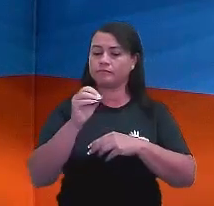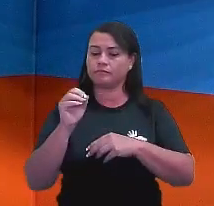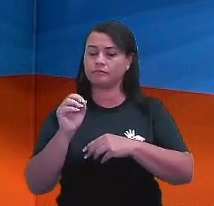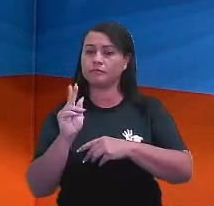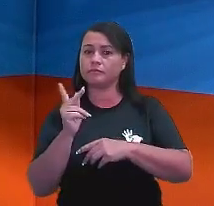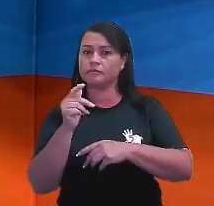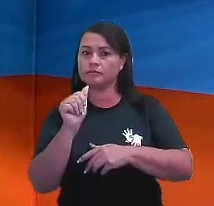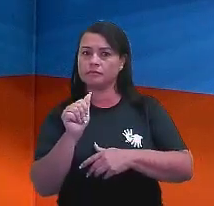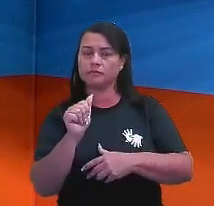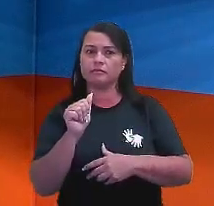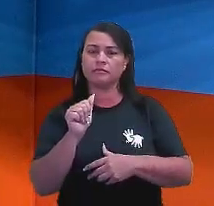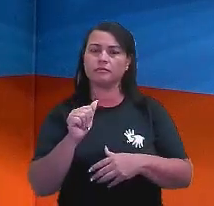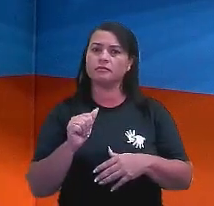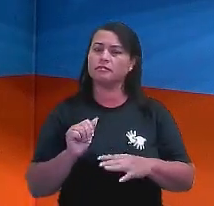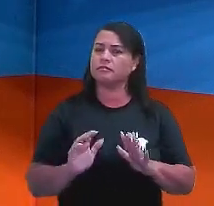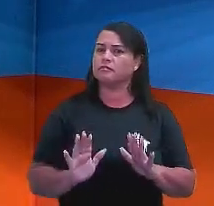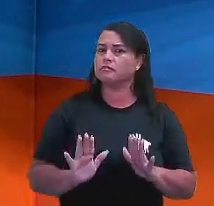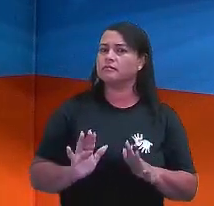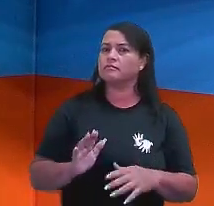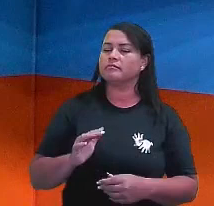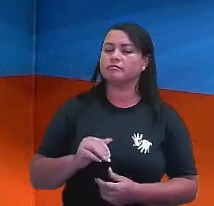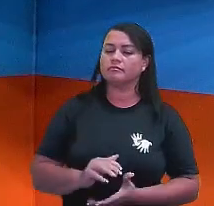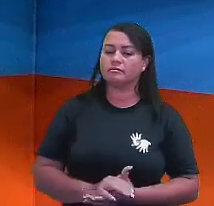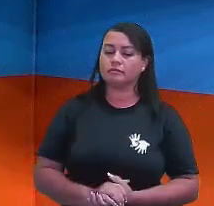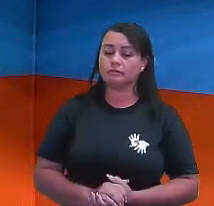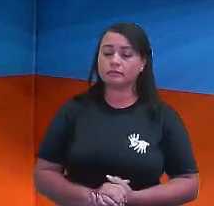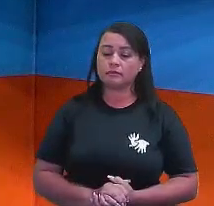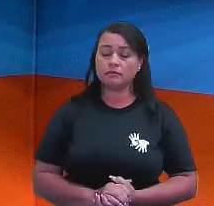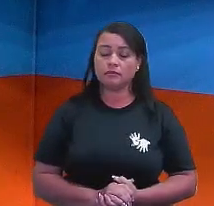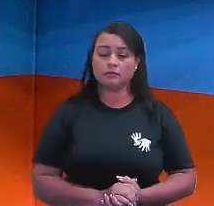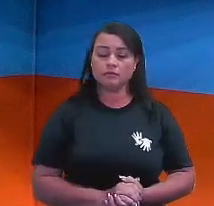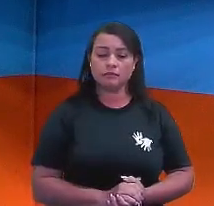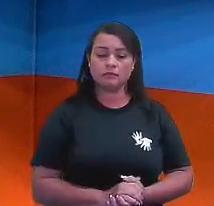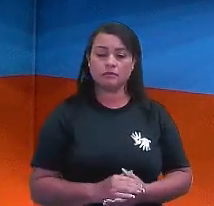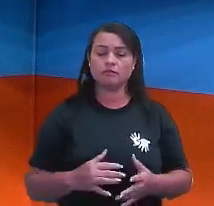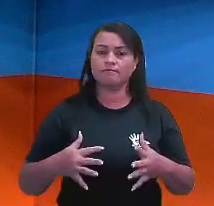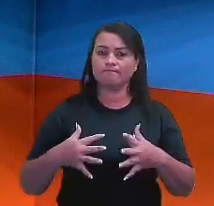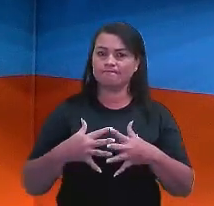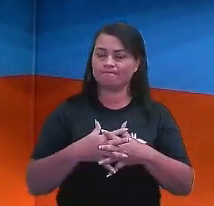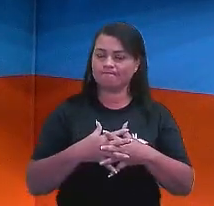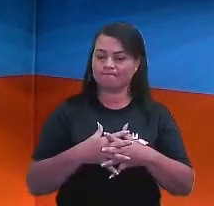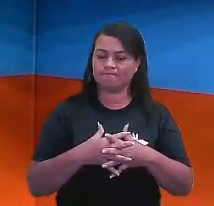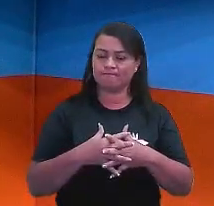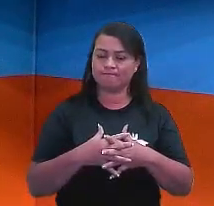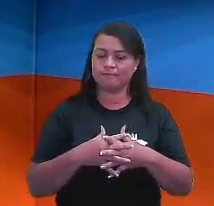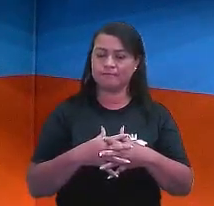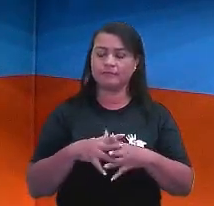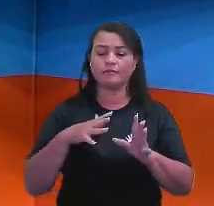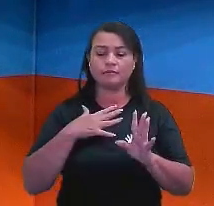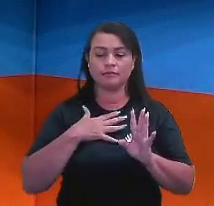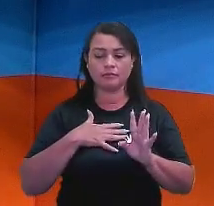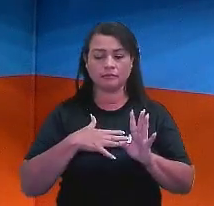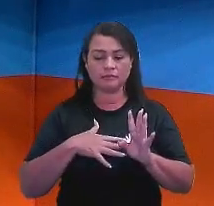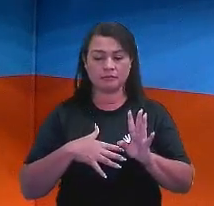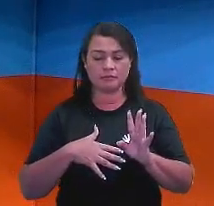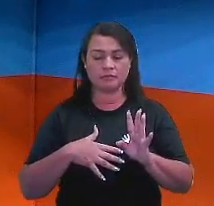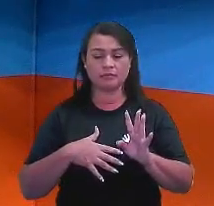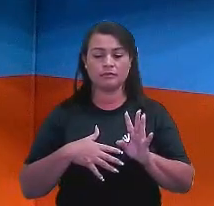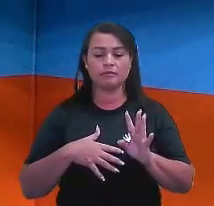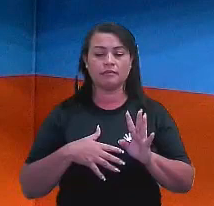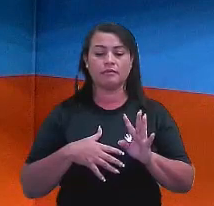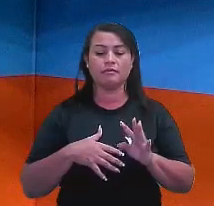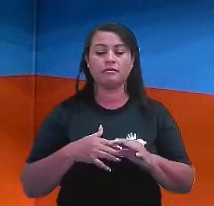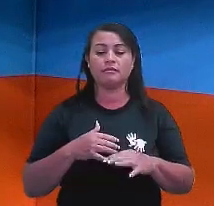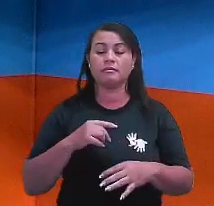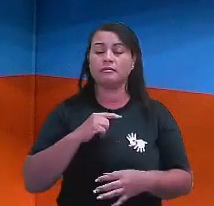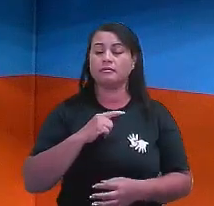hectares. Opa, professora, complicou um pouquinho aqui para mim. Não tem problema. Se 1